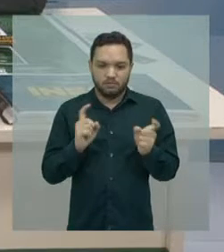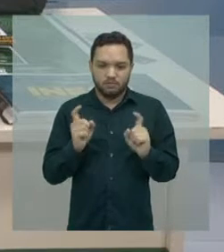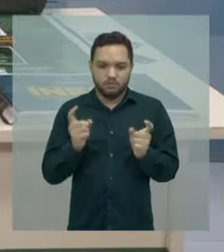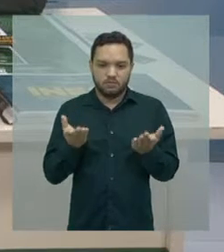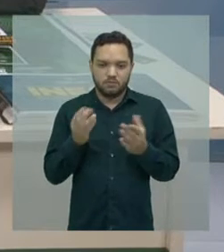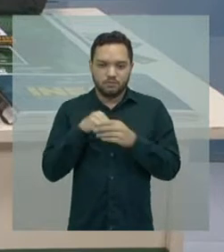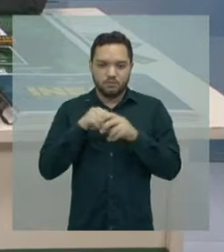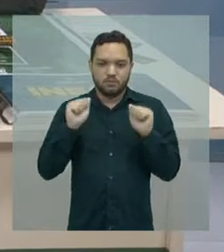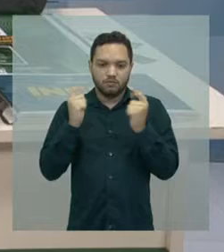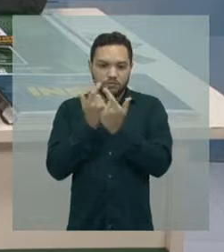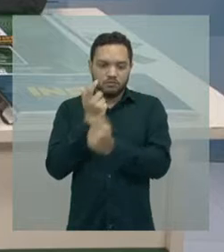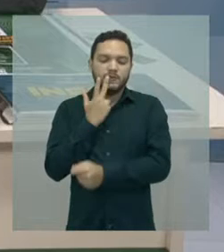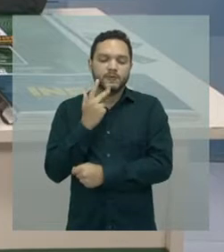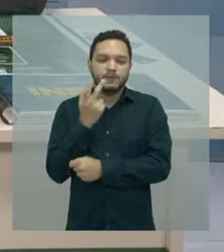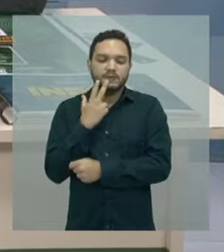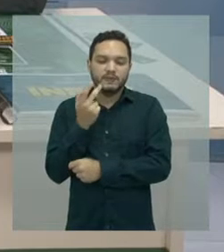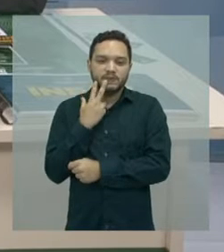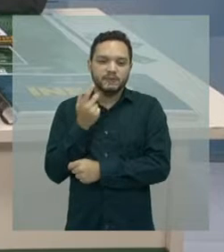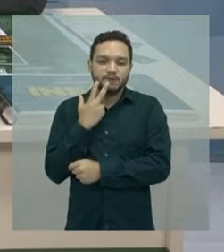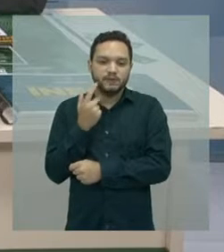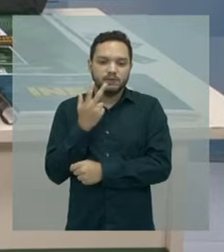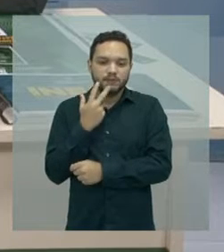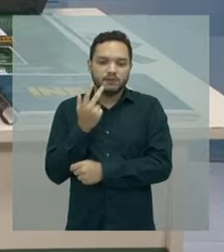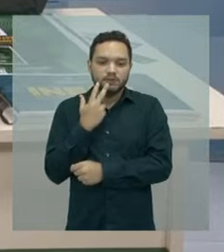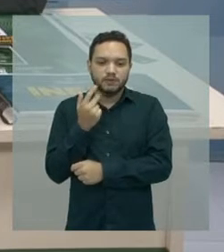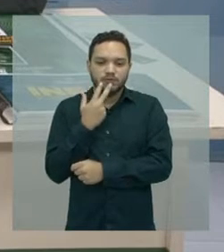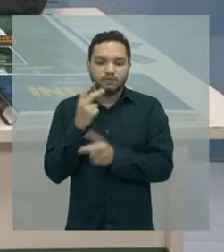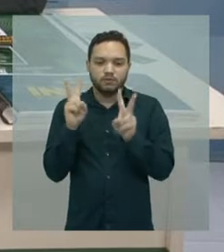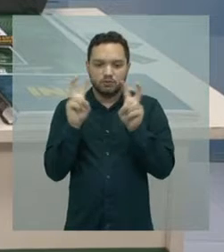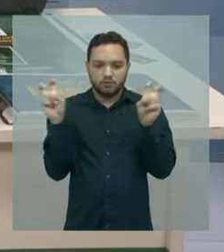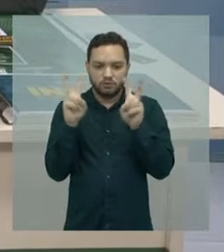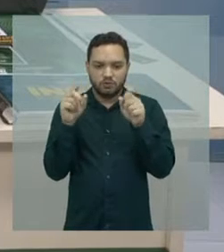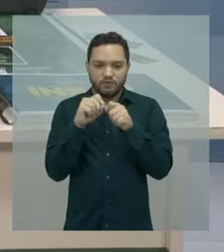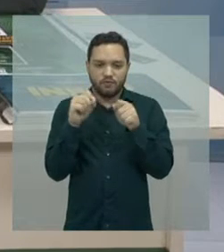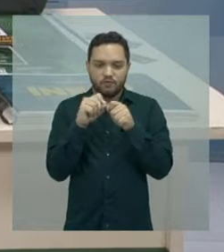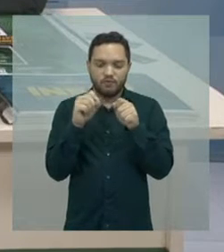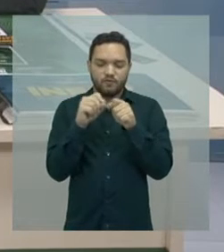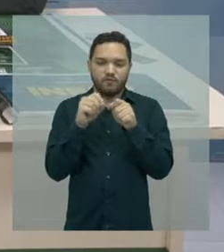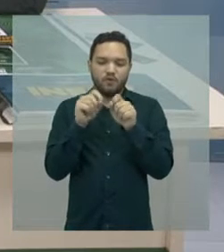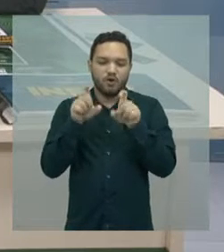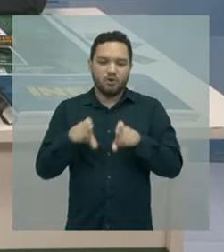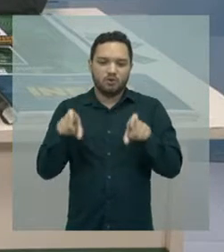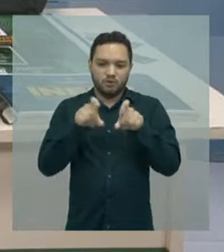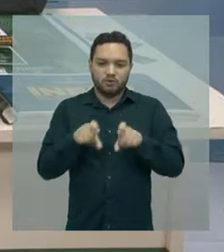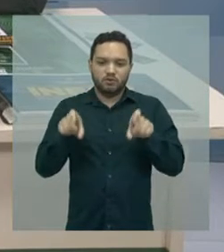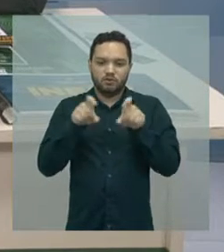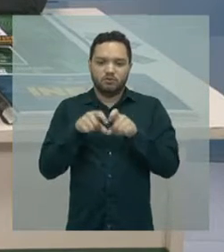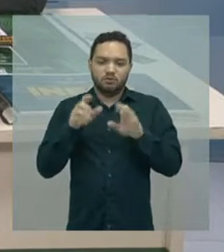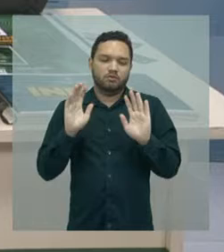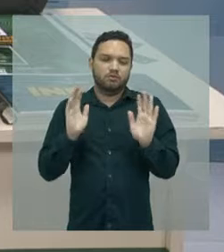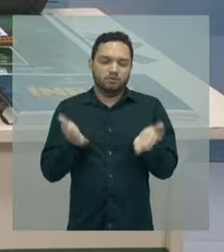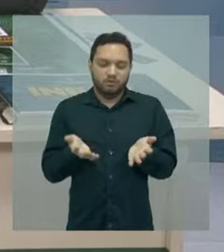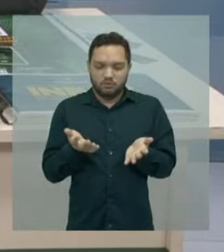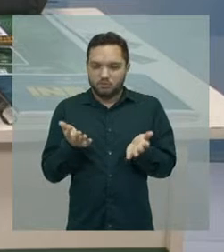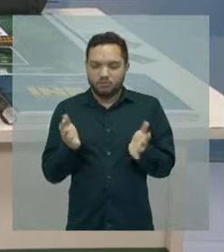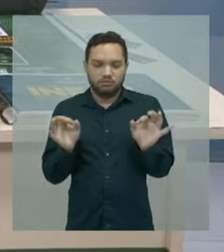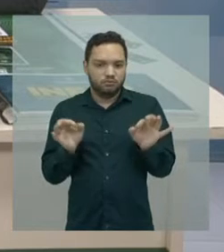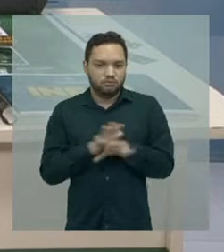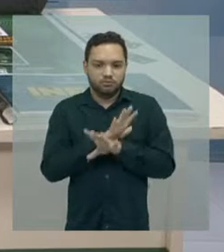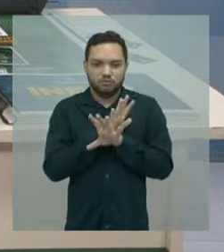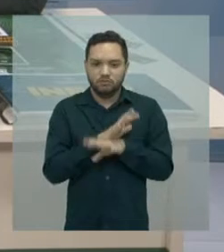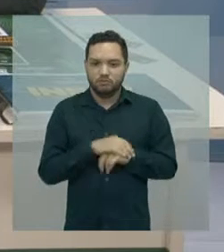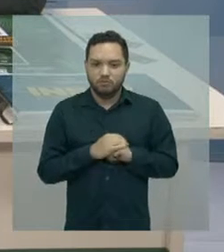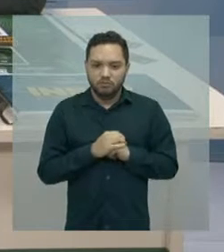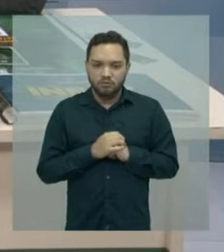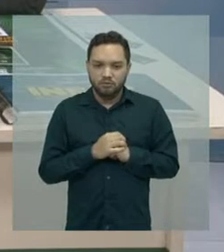hoje na Assembleia de digitalizar, não sei o que, isso aí já é passado. Já é passado. Está tudo